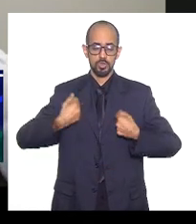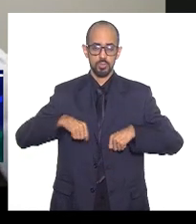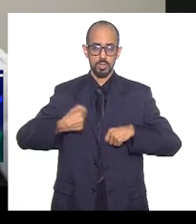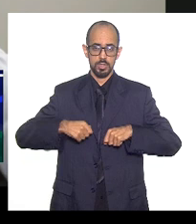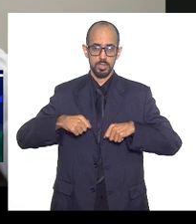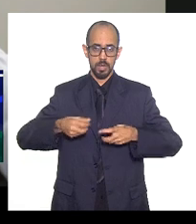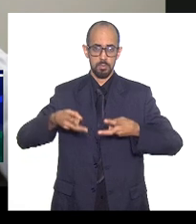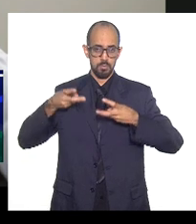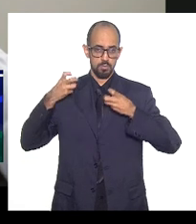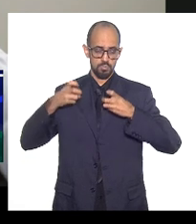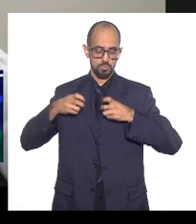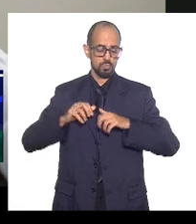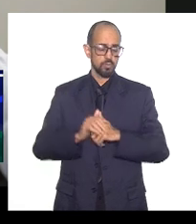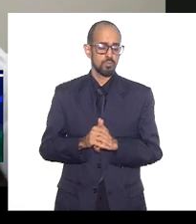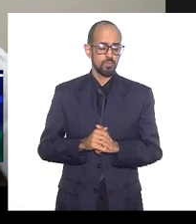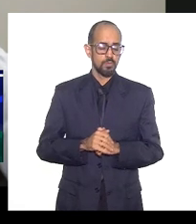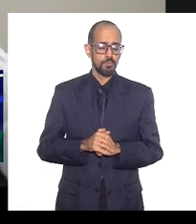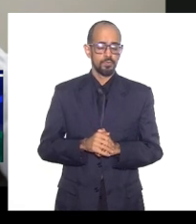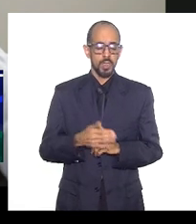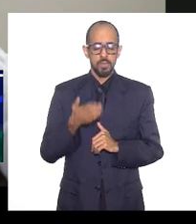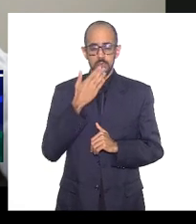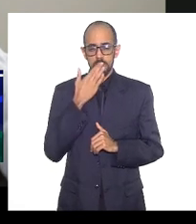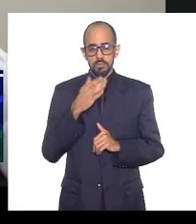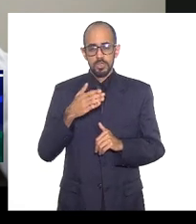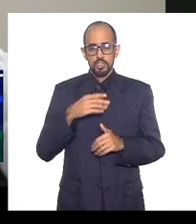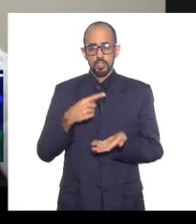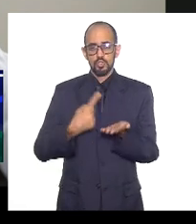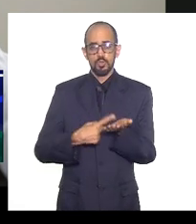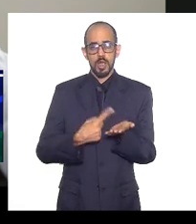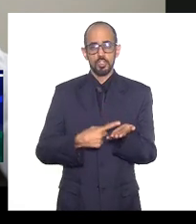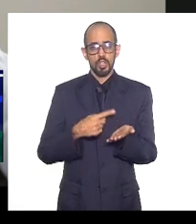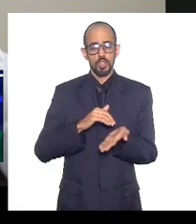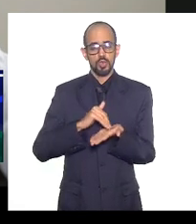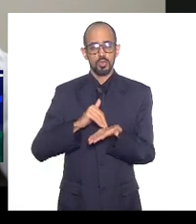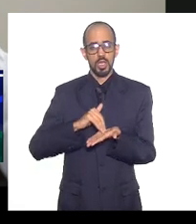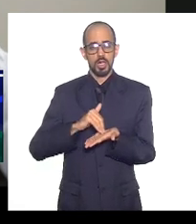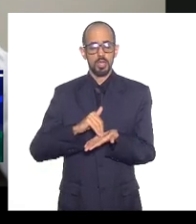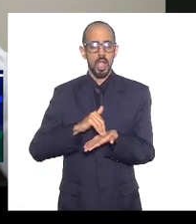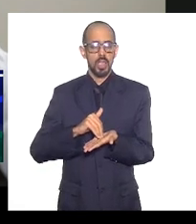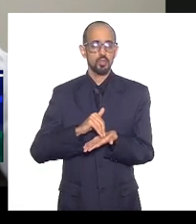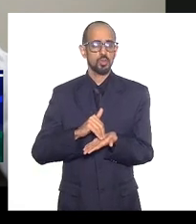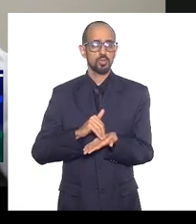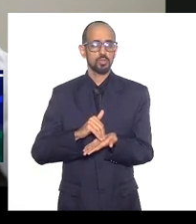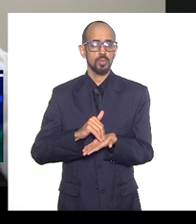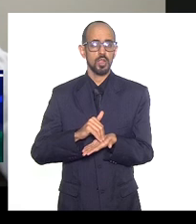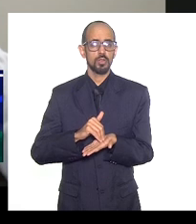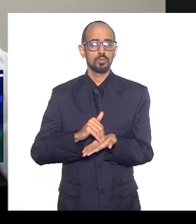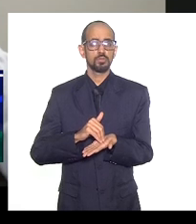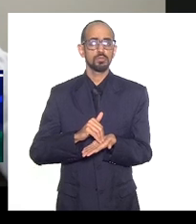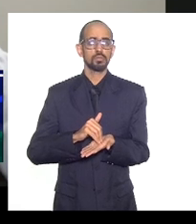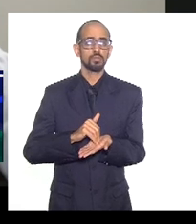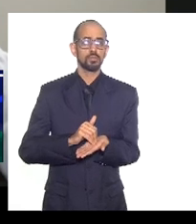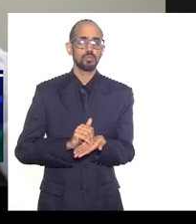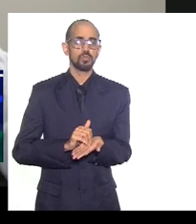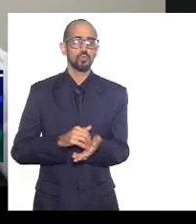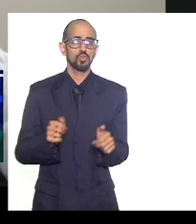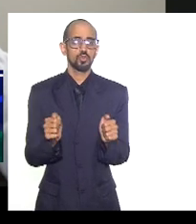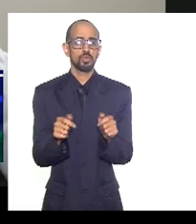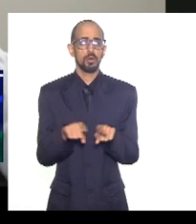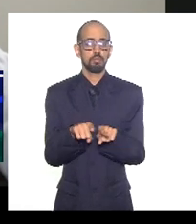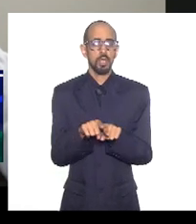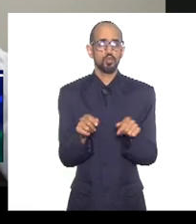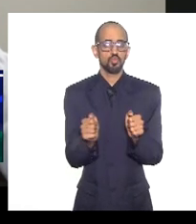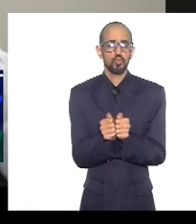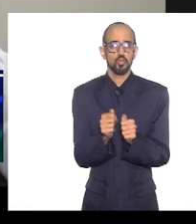olhar. Mas eu acredito que é pedido de uma agenda aí com o secretário, com um corpo de deputados, para que a gente